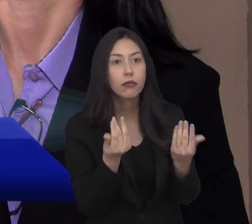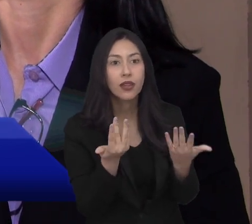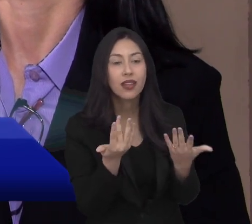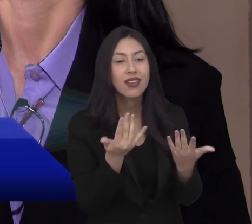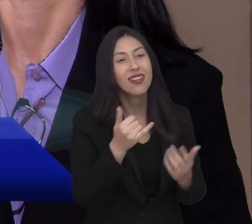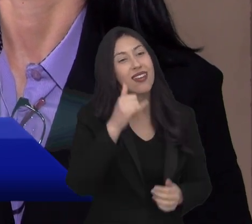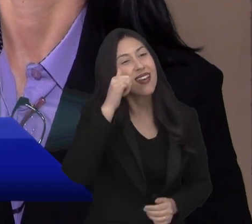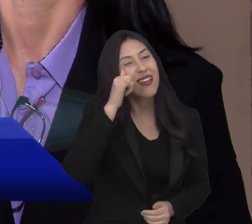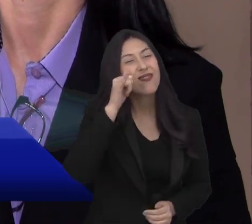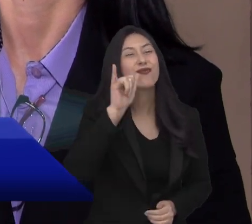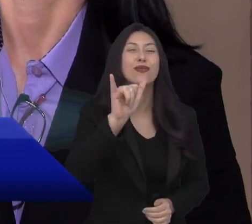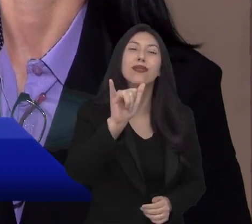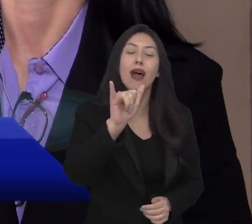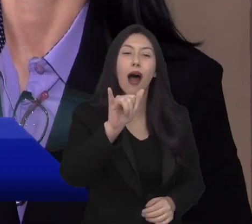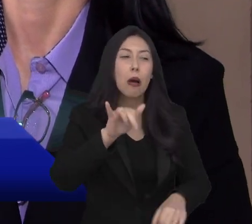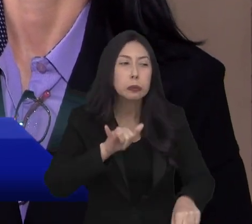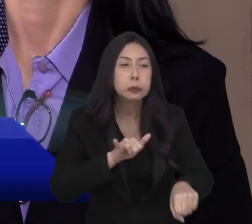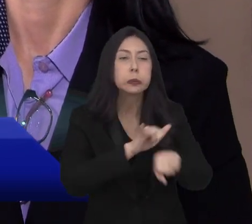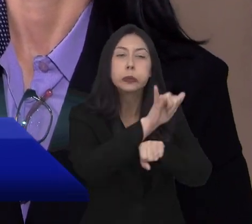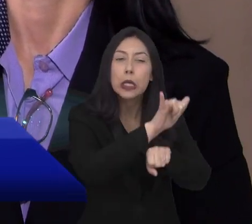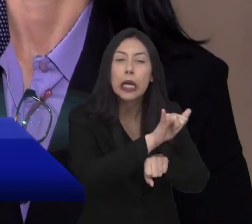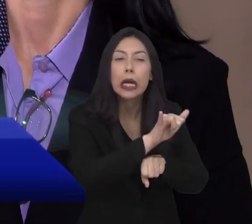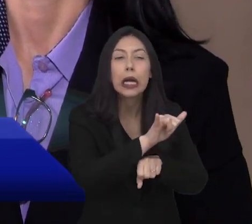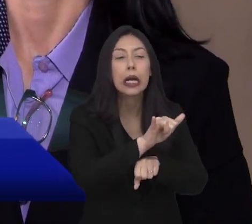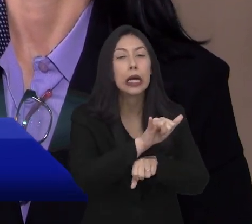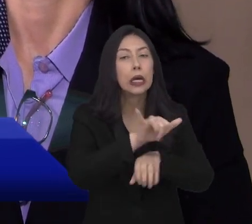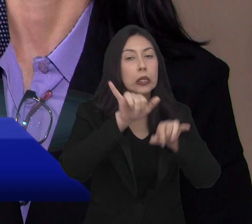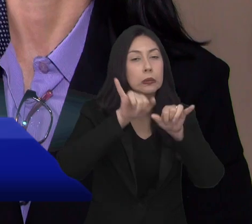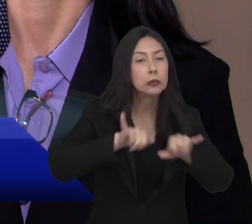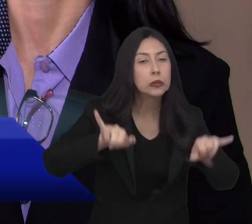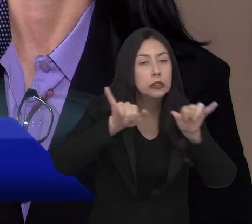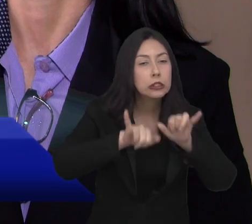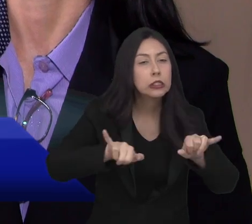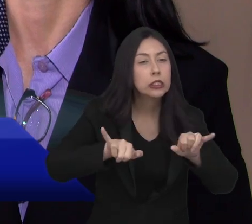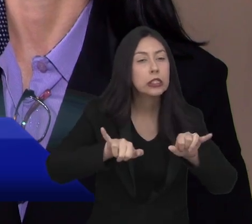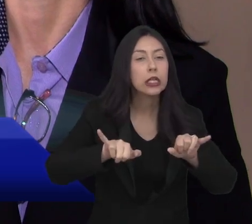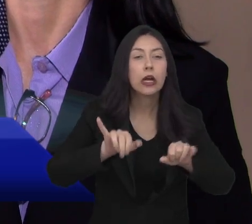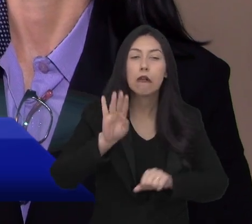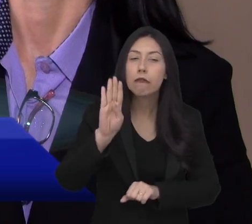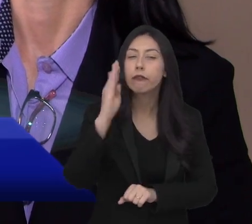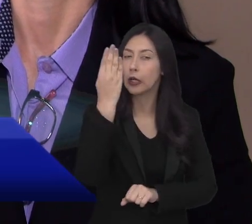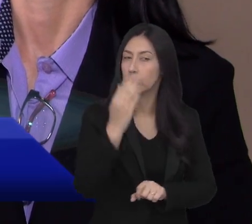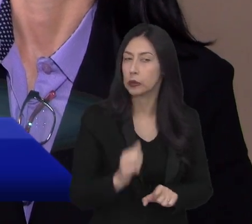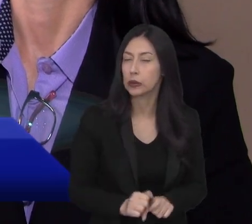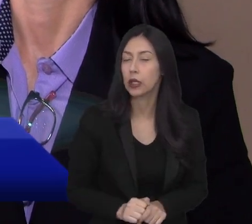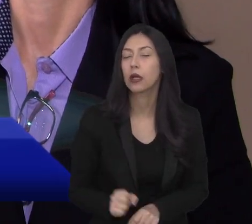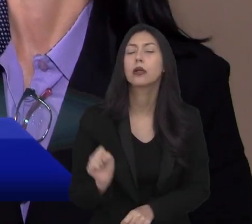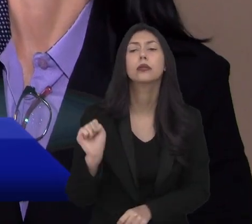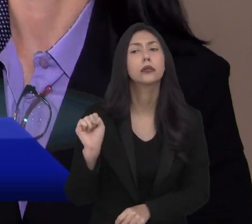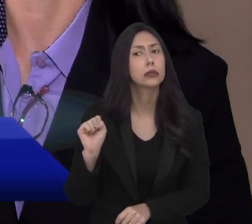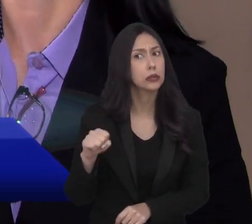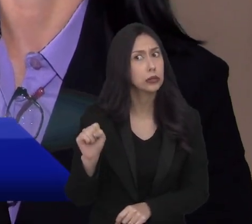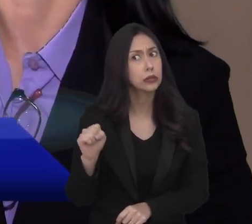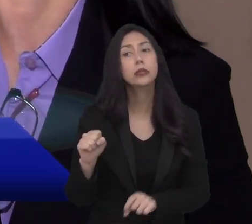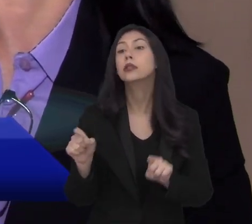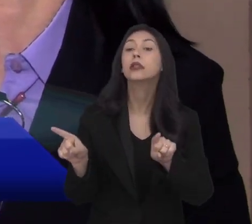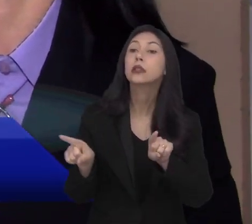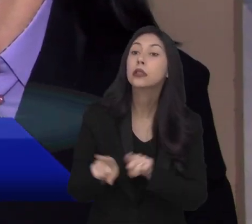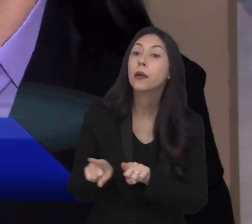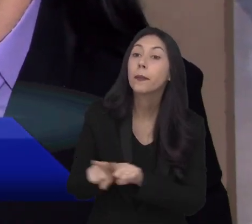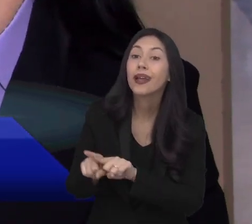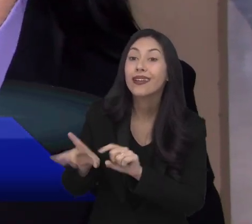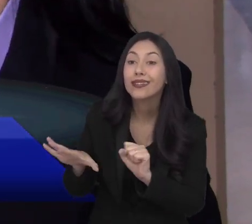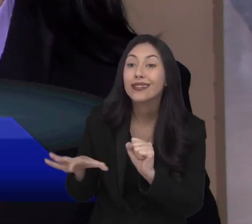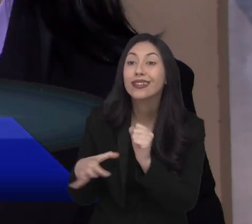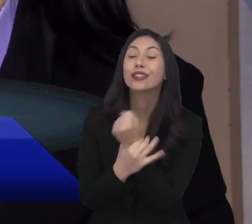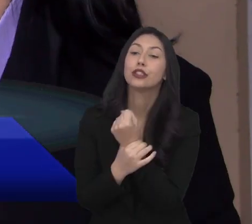não acontecer de enganar ou de passar uma mensagem equivocada para o eleitor. Sim, e também